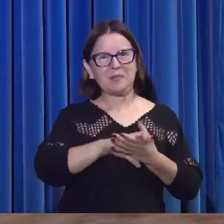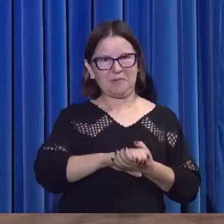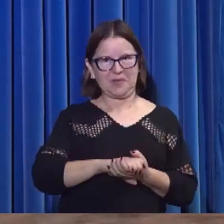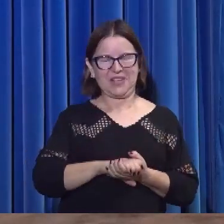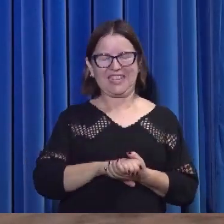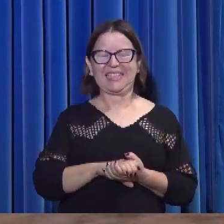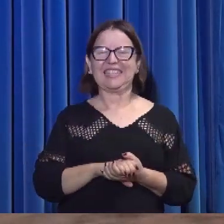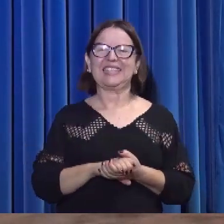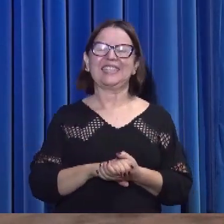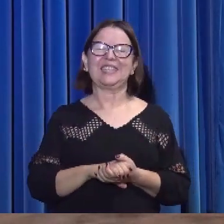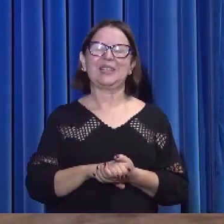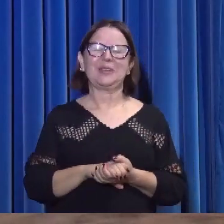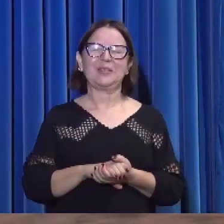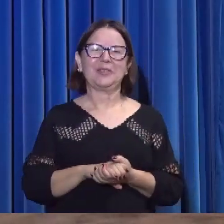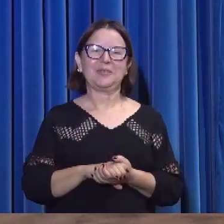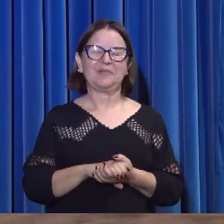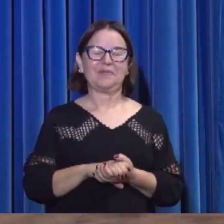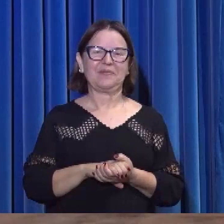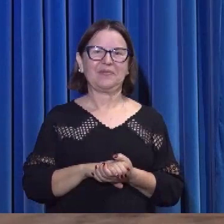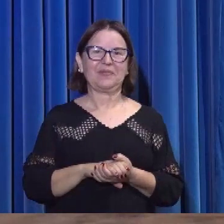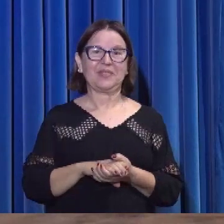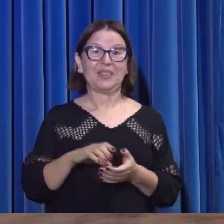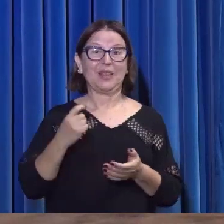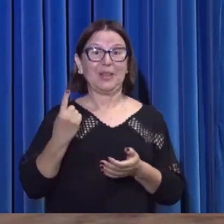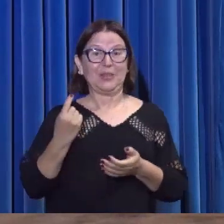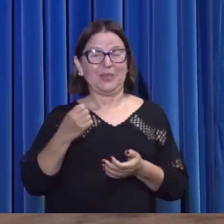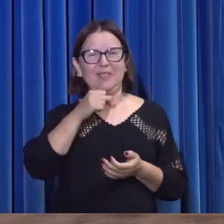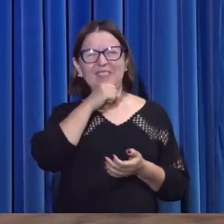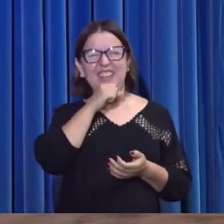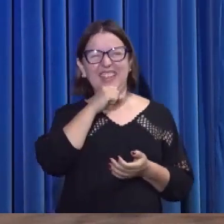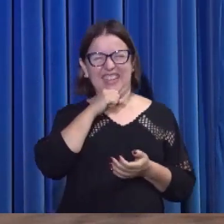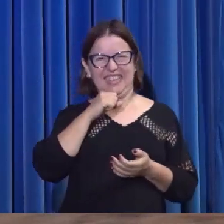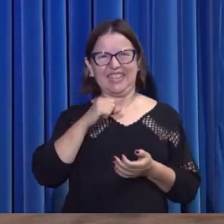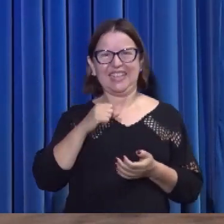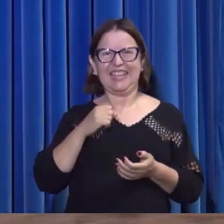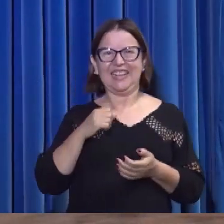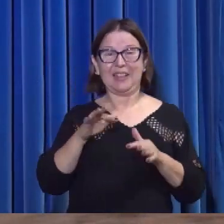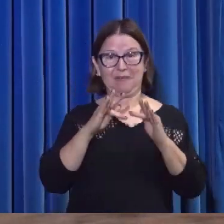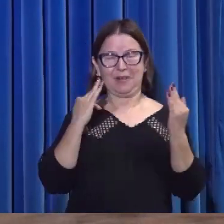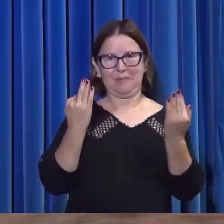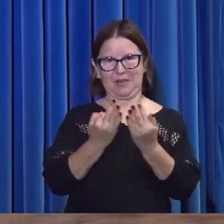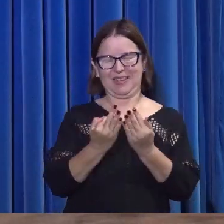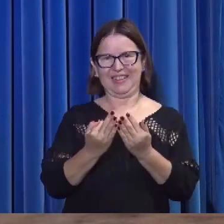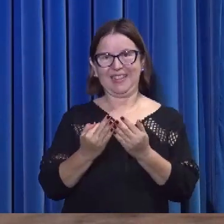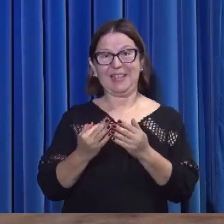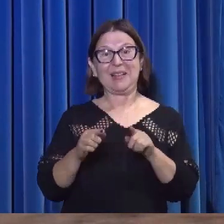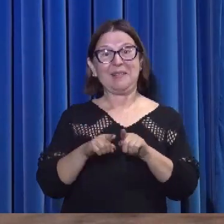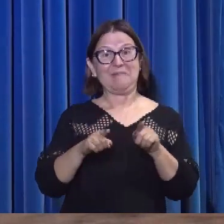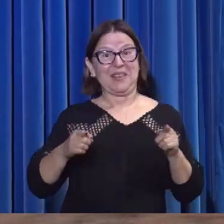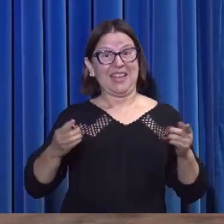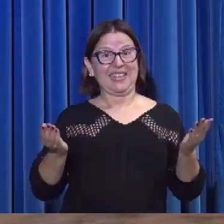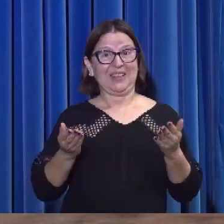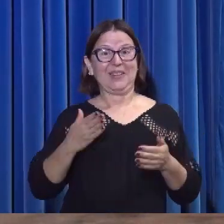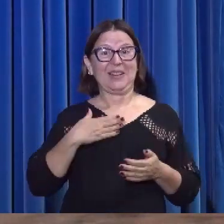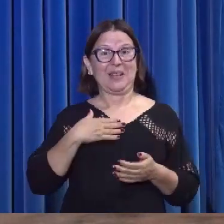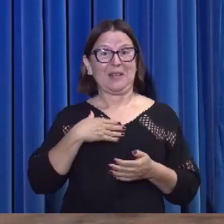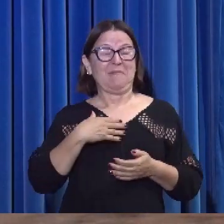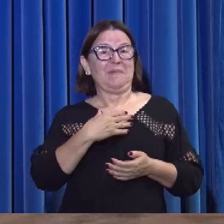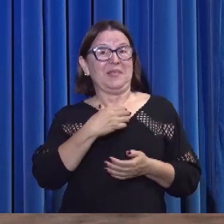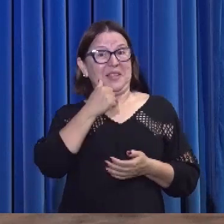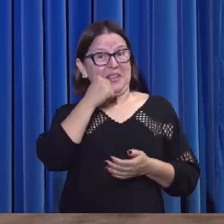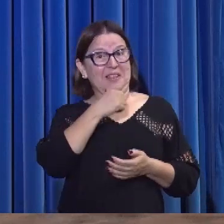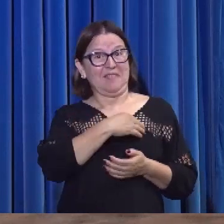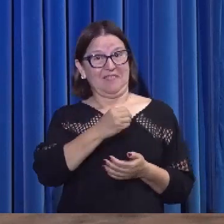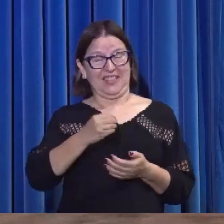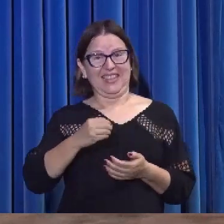sobrou para a gente aí na família. Apesar que nós ganhamos uma lá em Governador Celso Ramos agora, mais